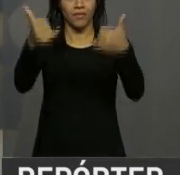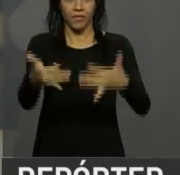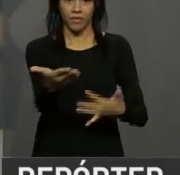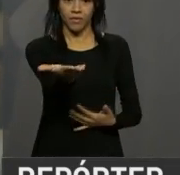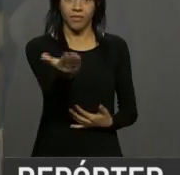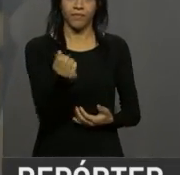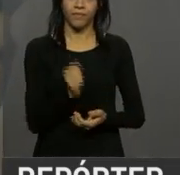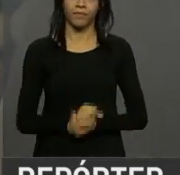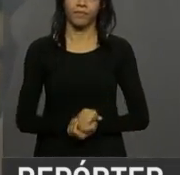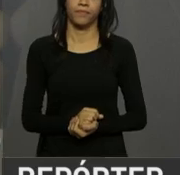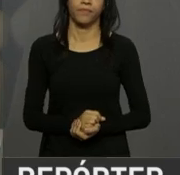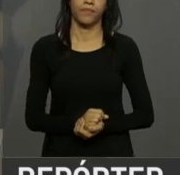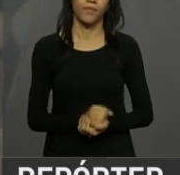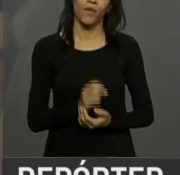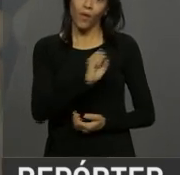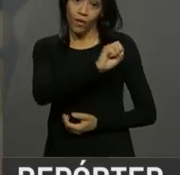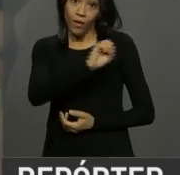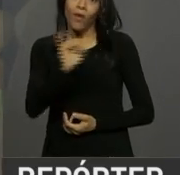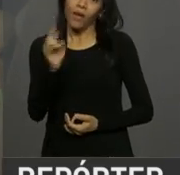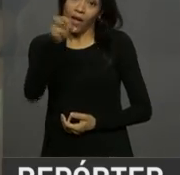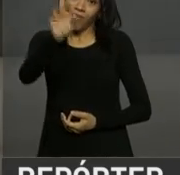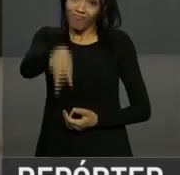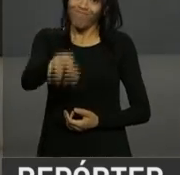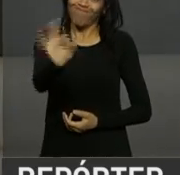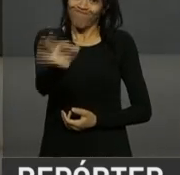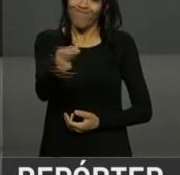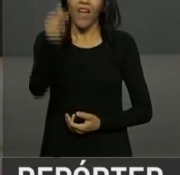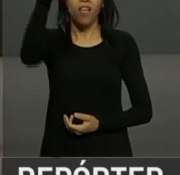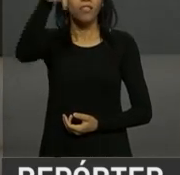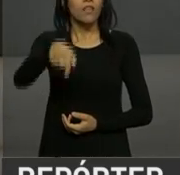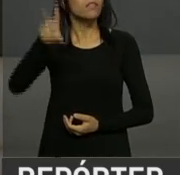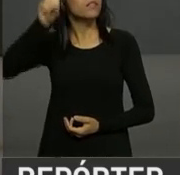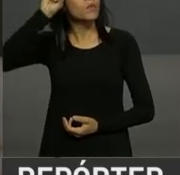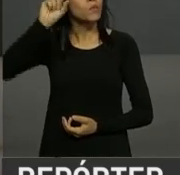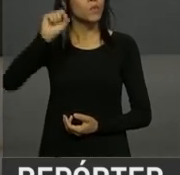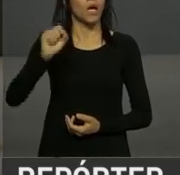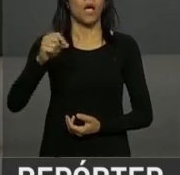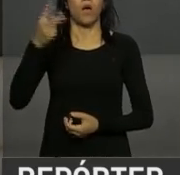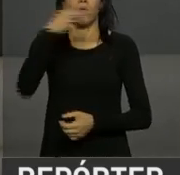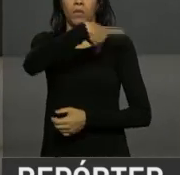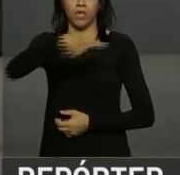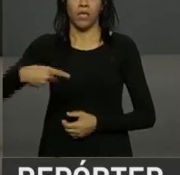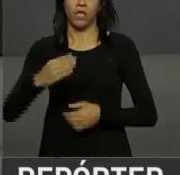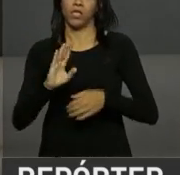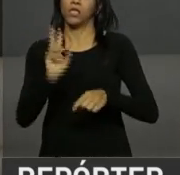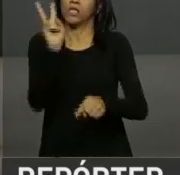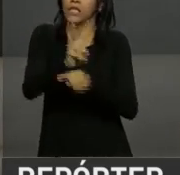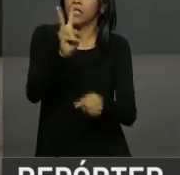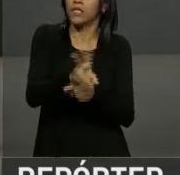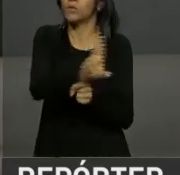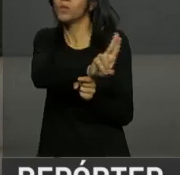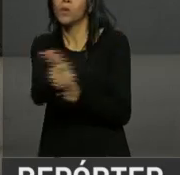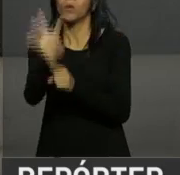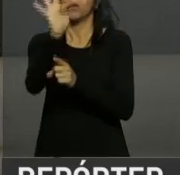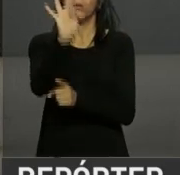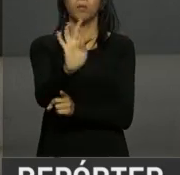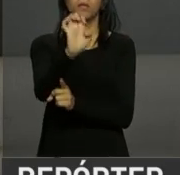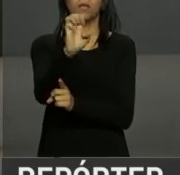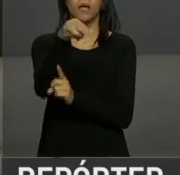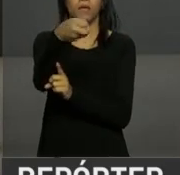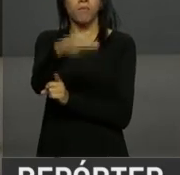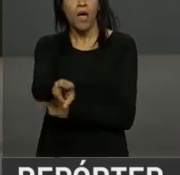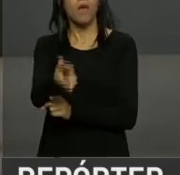João? Oi, Jaime, olha, é isso mesmo. Nessa segunda-feira, o presidente interino da República, Michel Temer, se reúne